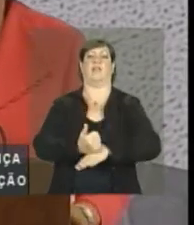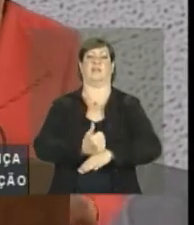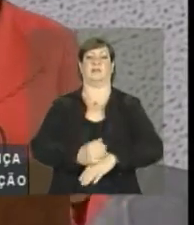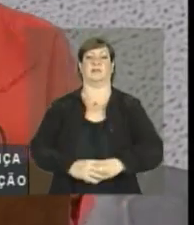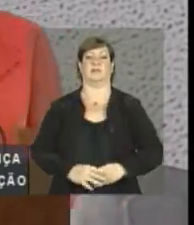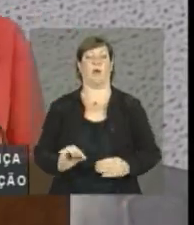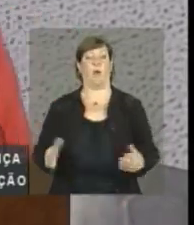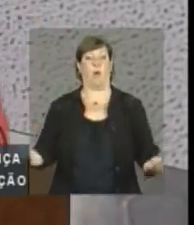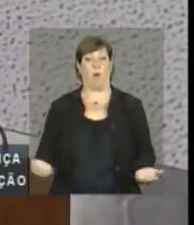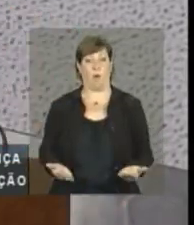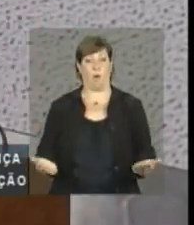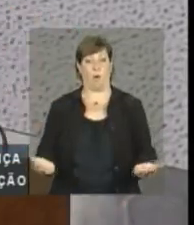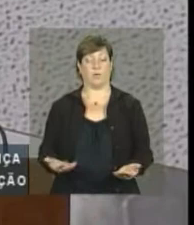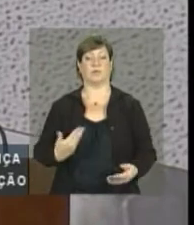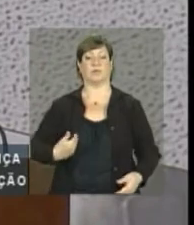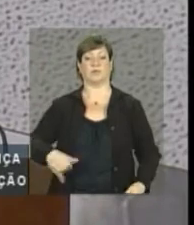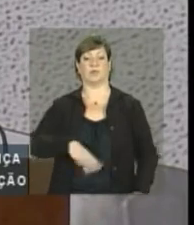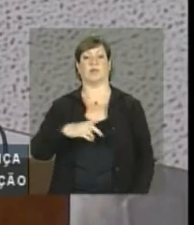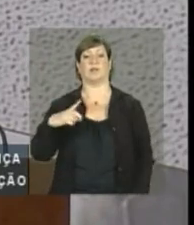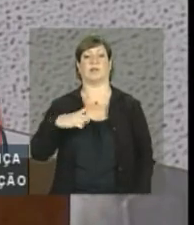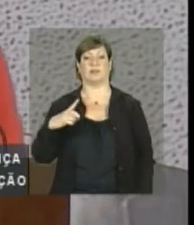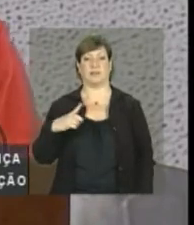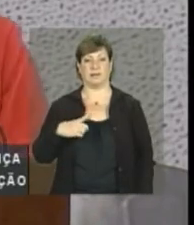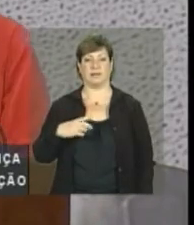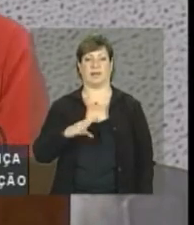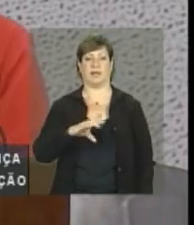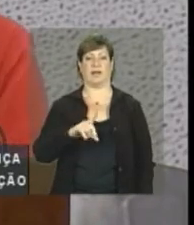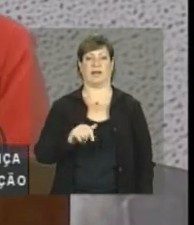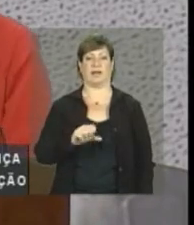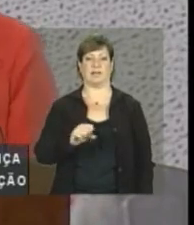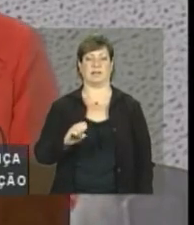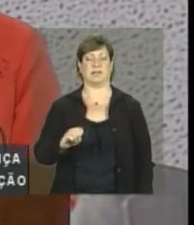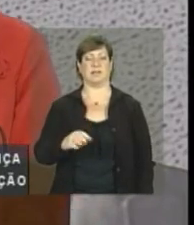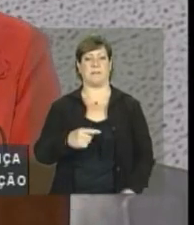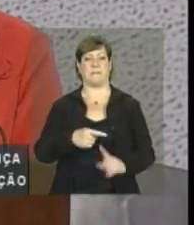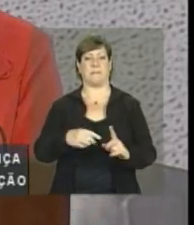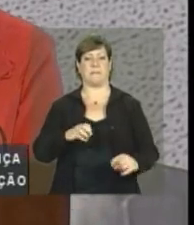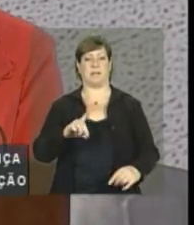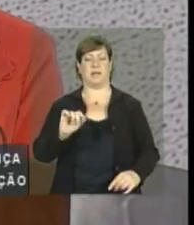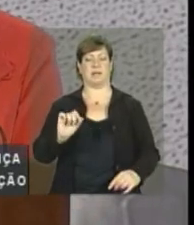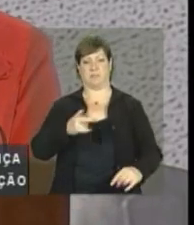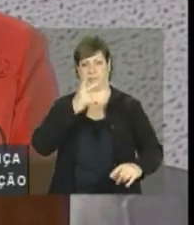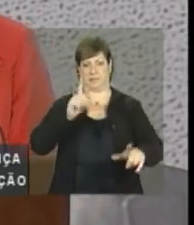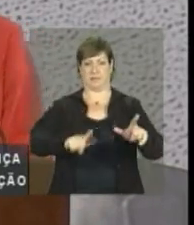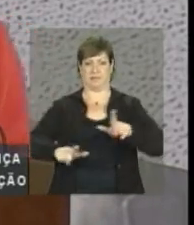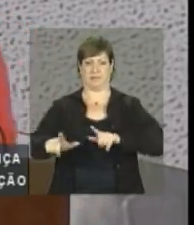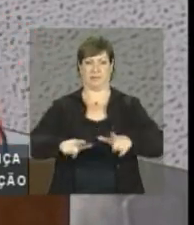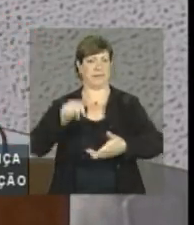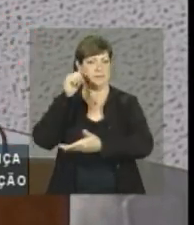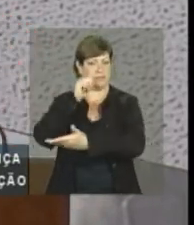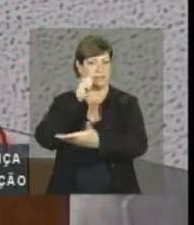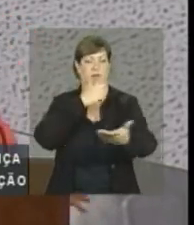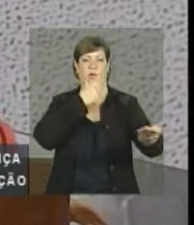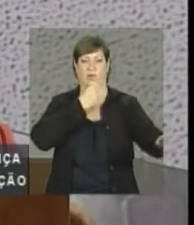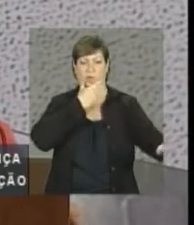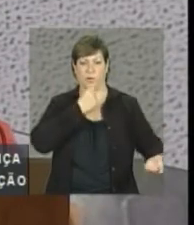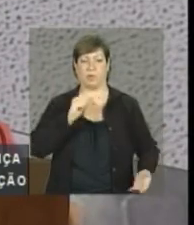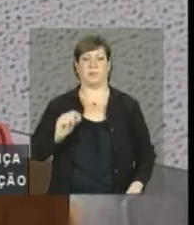E hoje nós temos uma classe média de trabalhadores e trabalhadoras